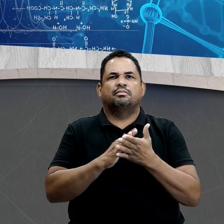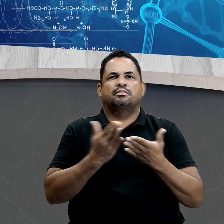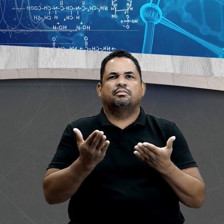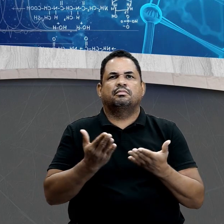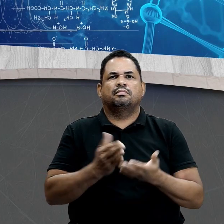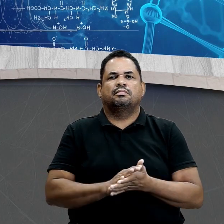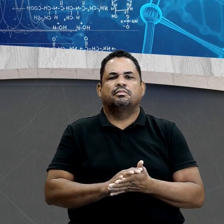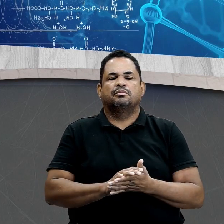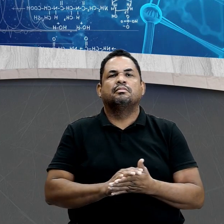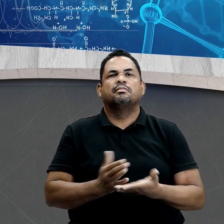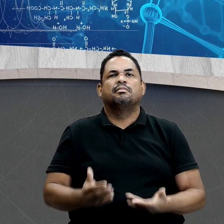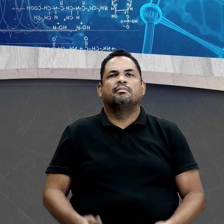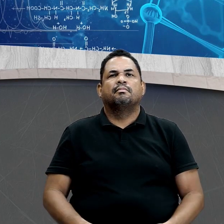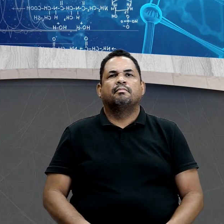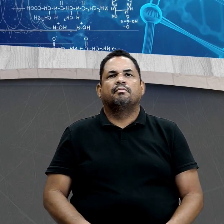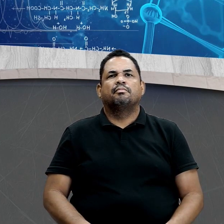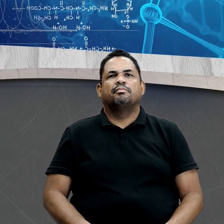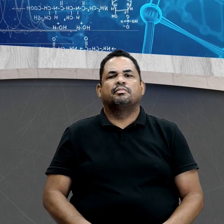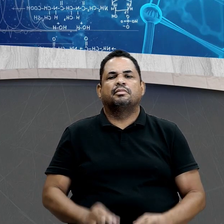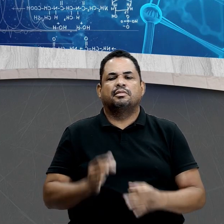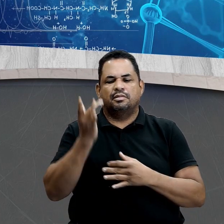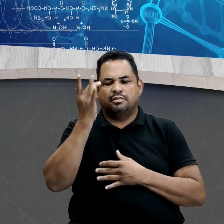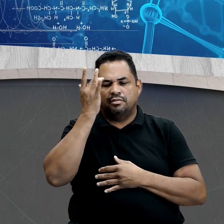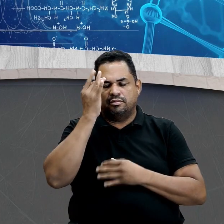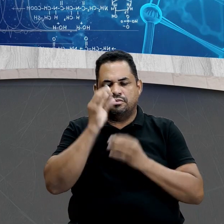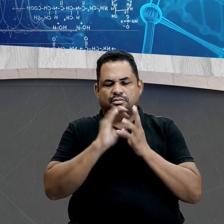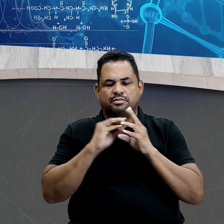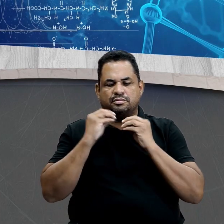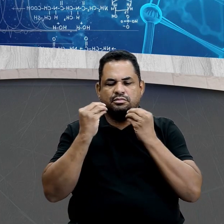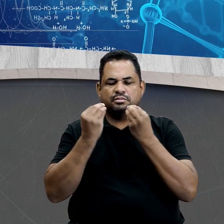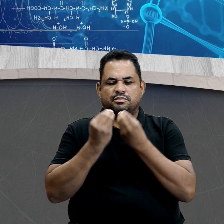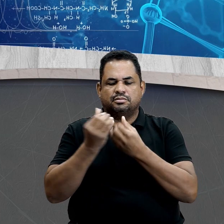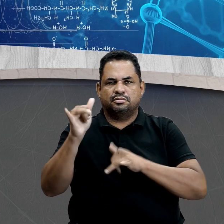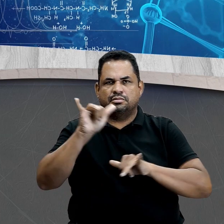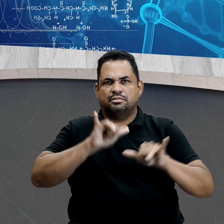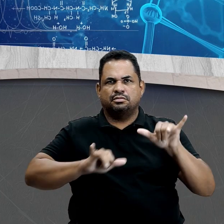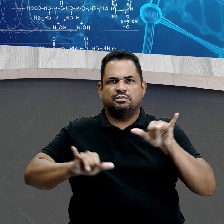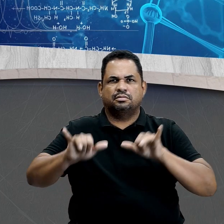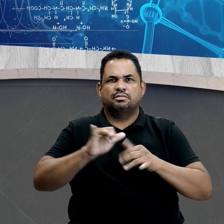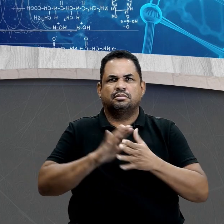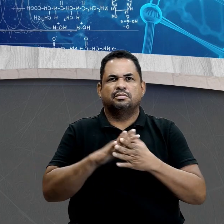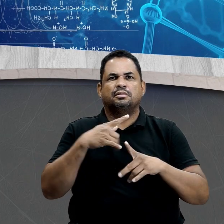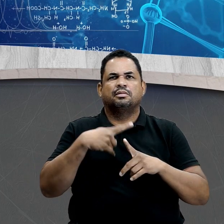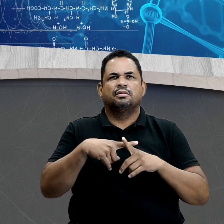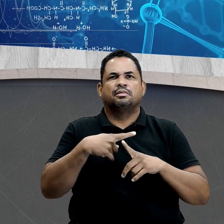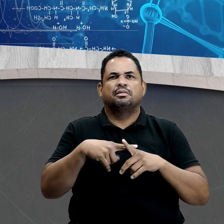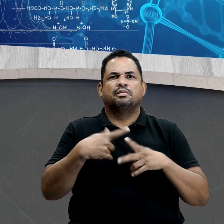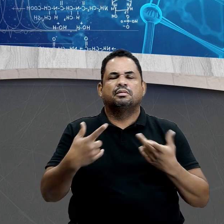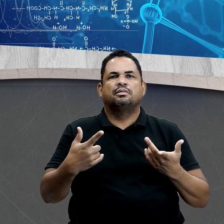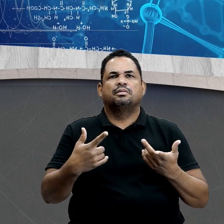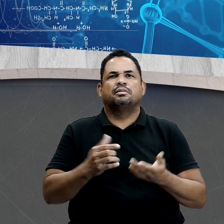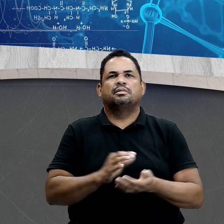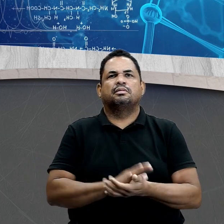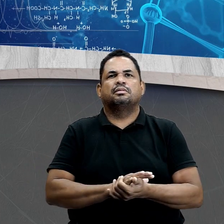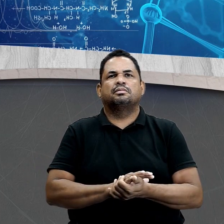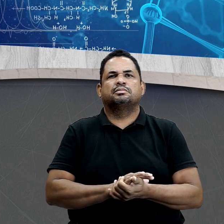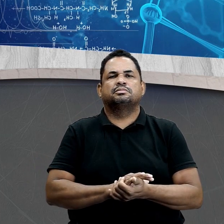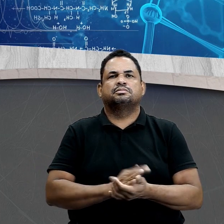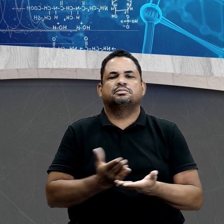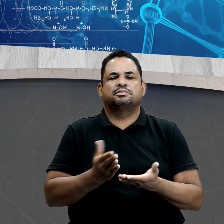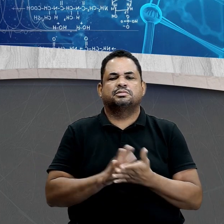graficamente as fórmulas das substâncias químicas. Meus alunos, por quê? Porque através